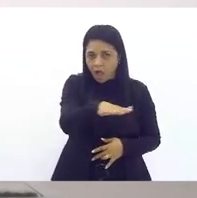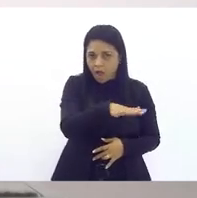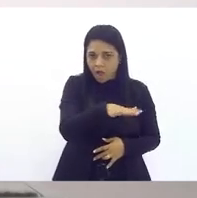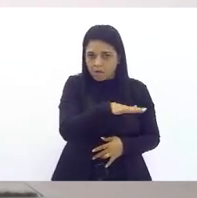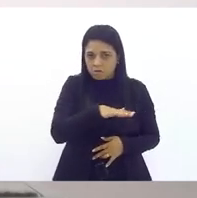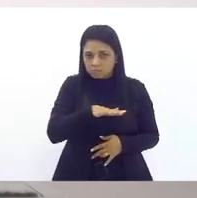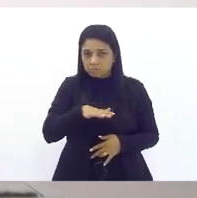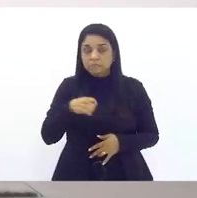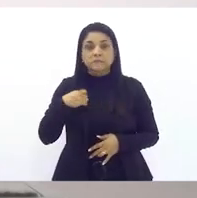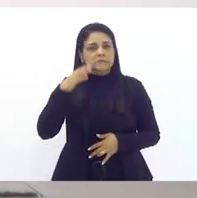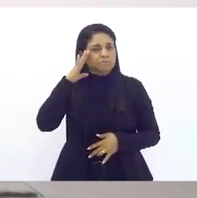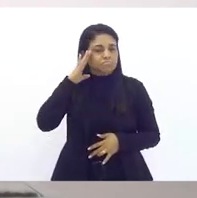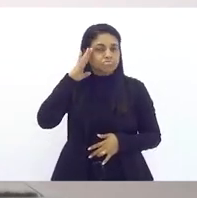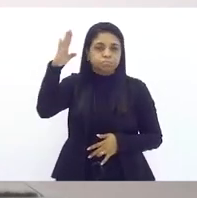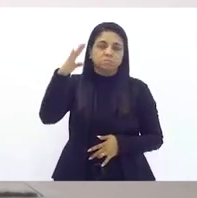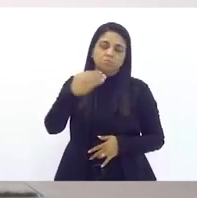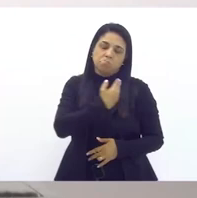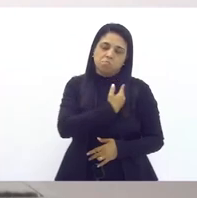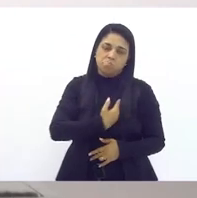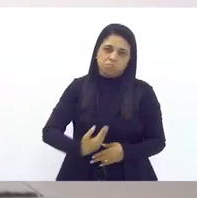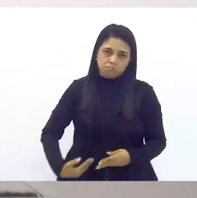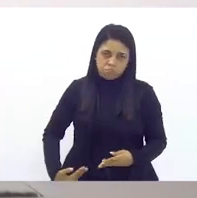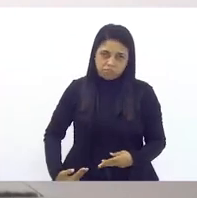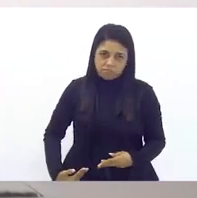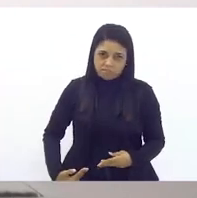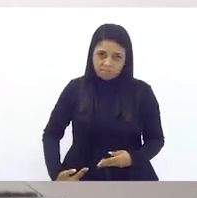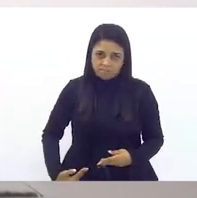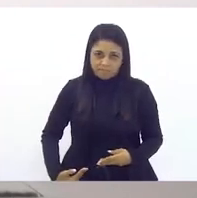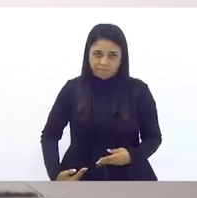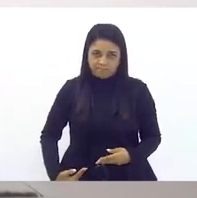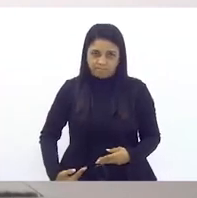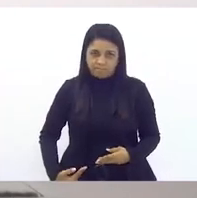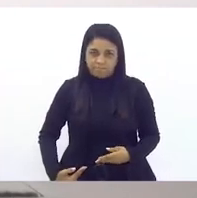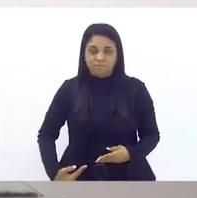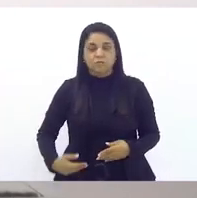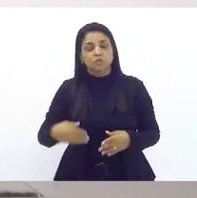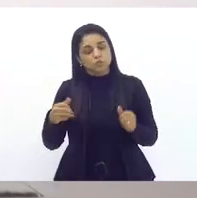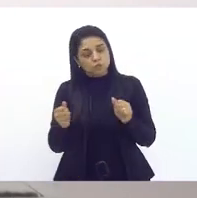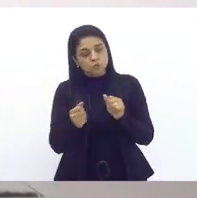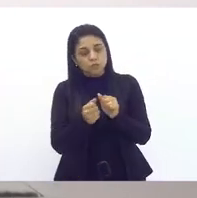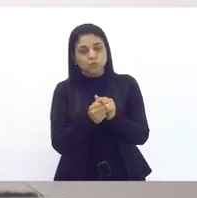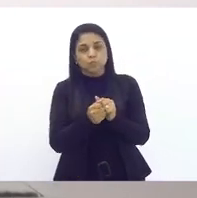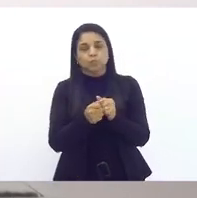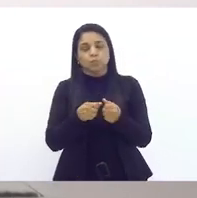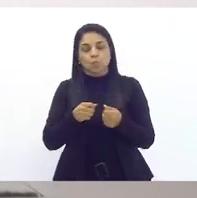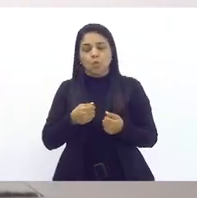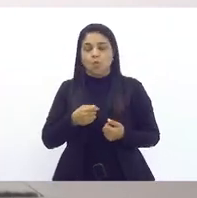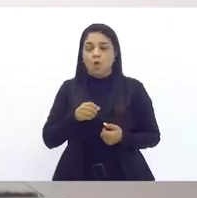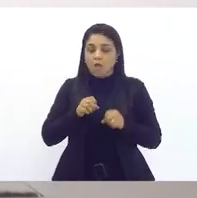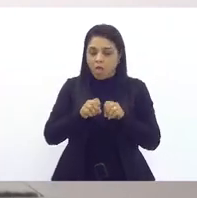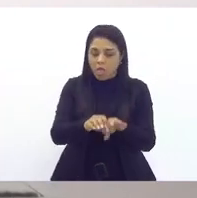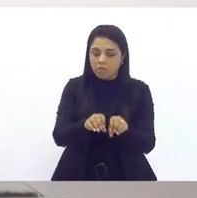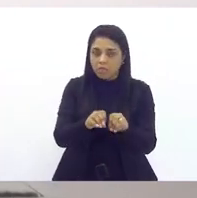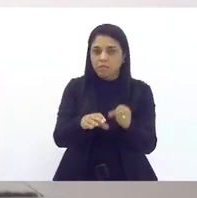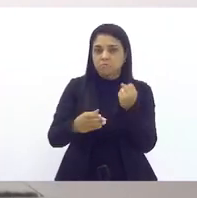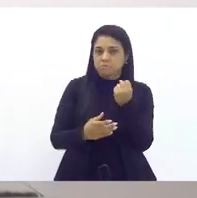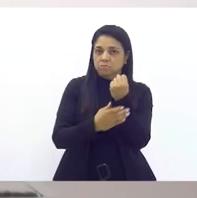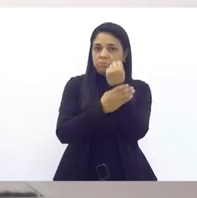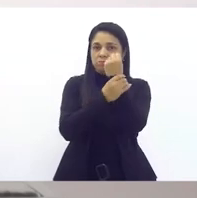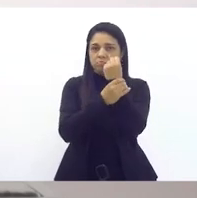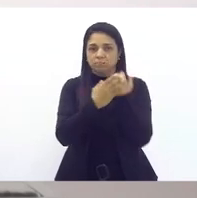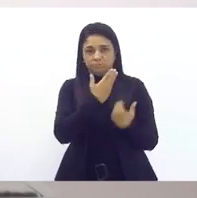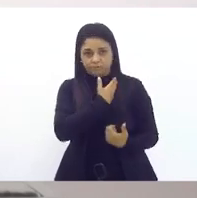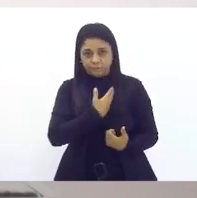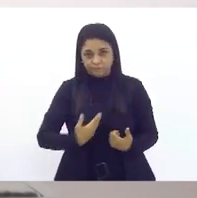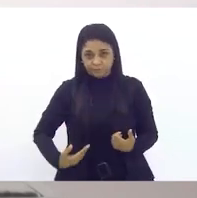importantes do serviço público, acho eu, né? Junto com educação e segurança pública. Se a